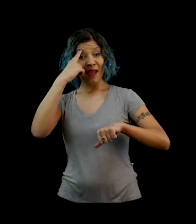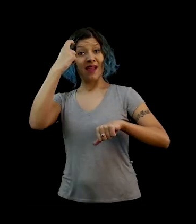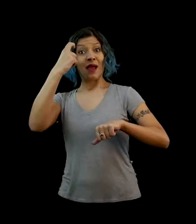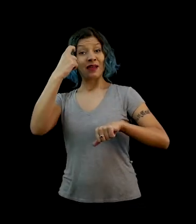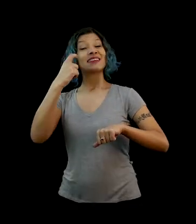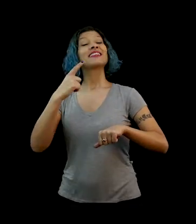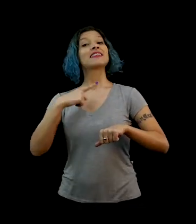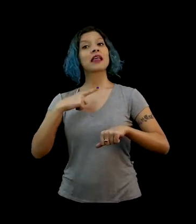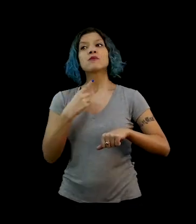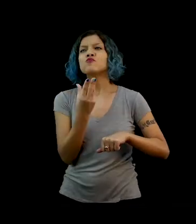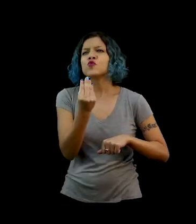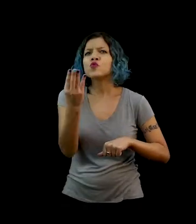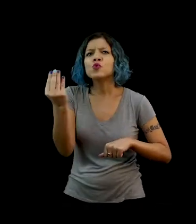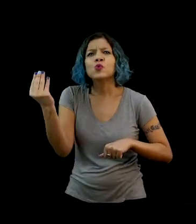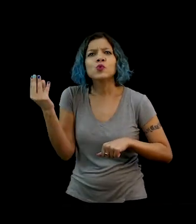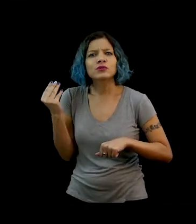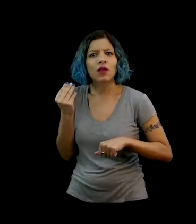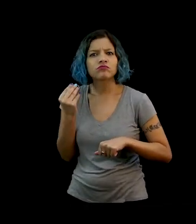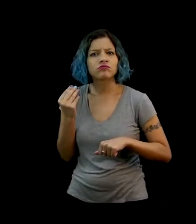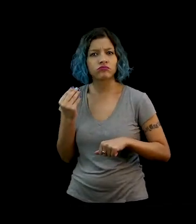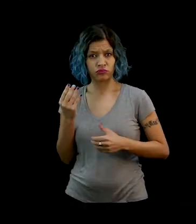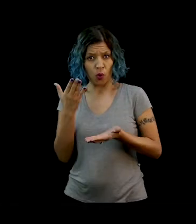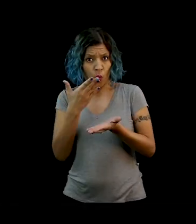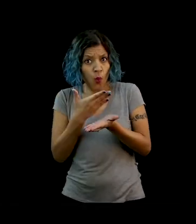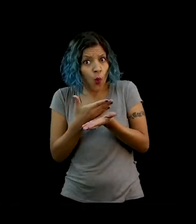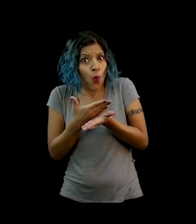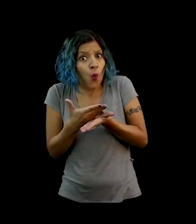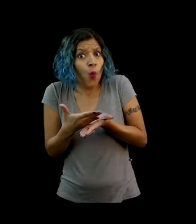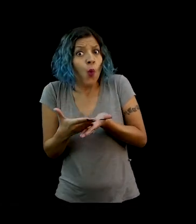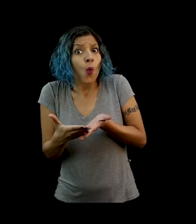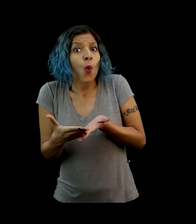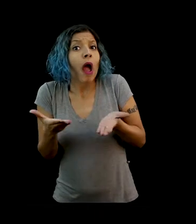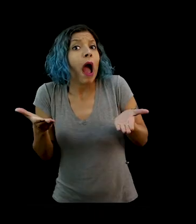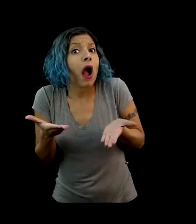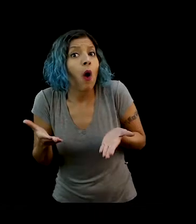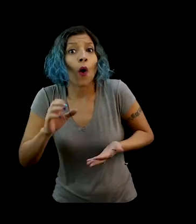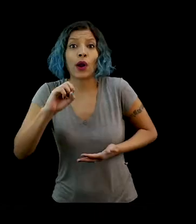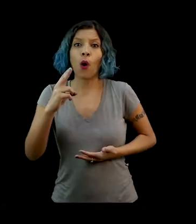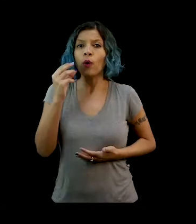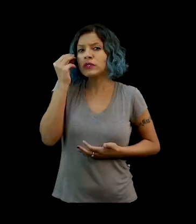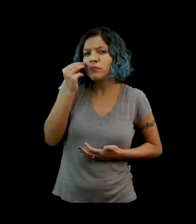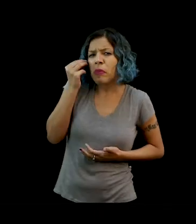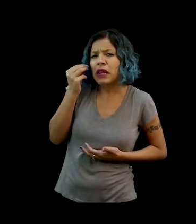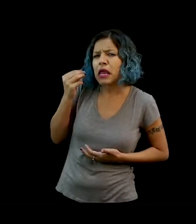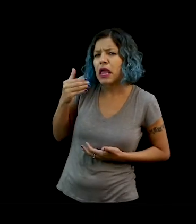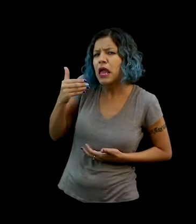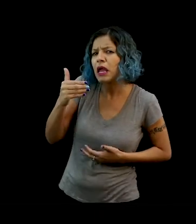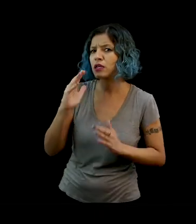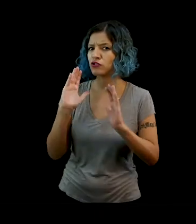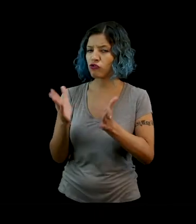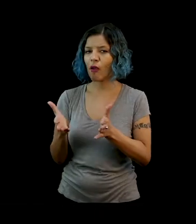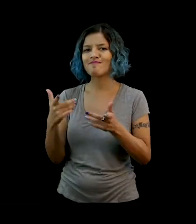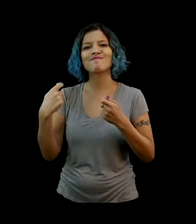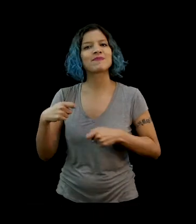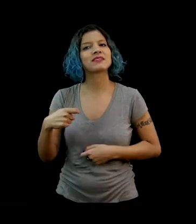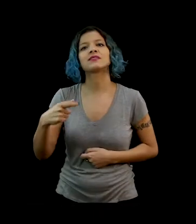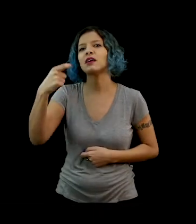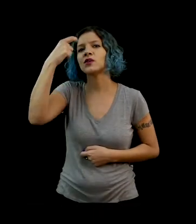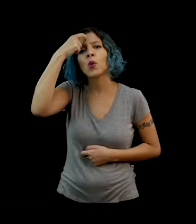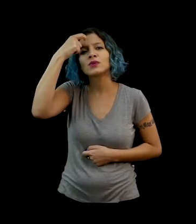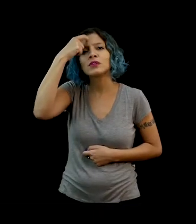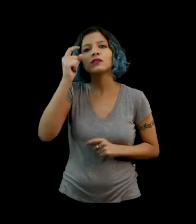quem já tá trabalhando faz um tempo com isso é importantíssimo dessa noção de comunidade eu acho que a produção autoral